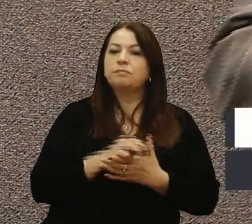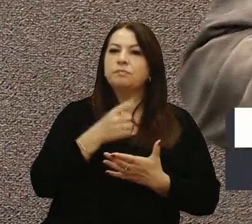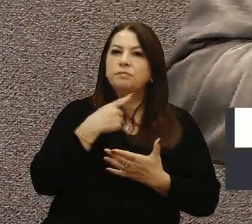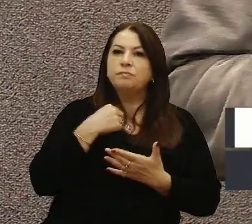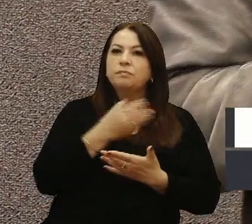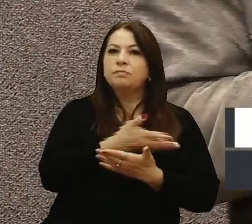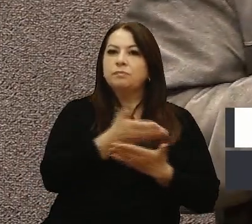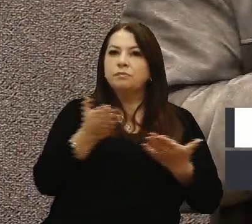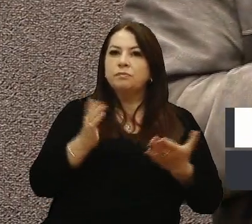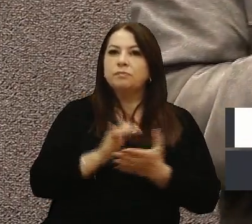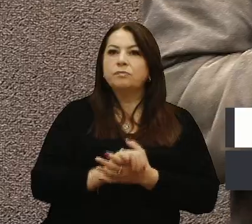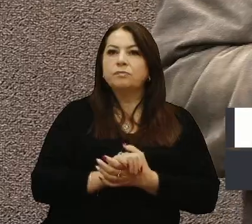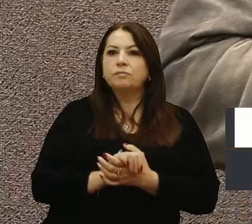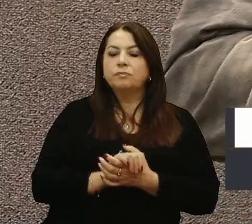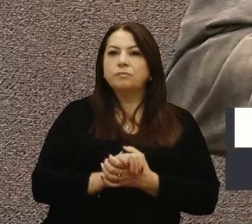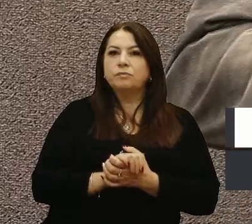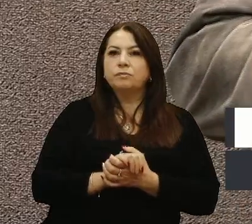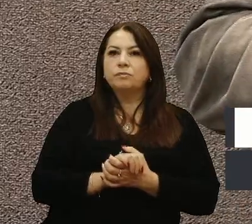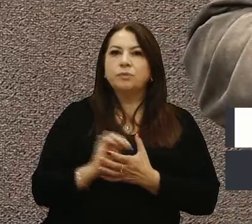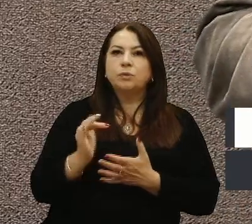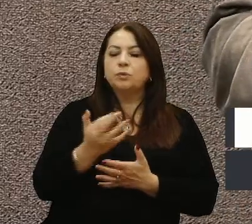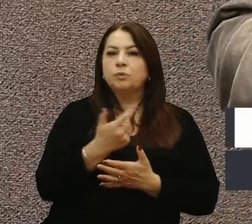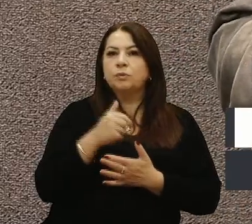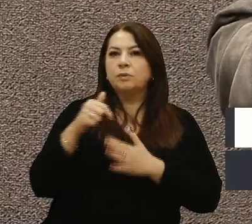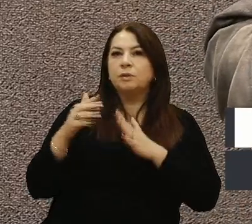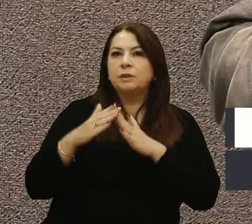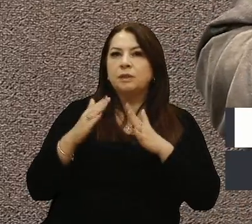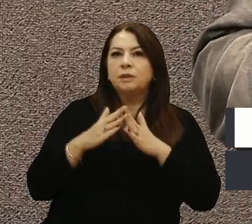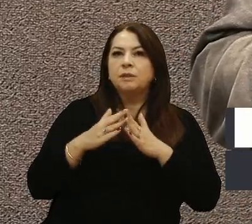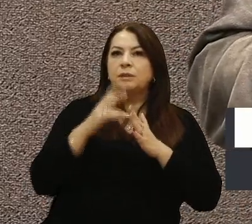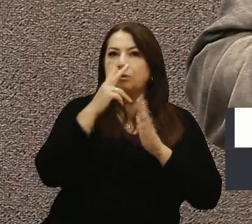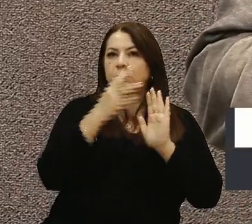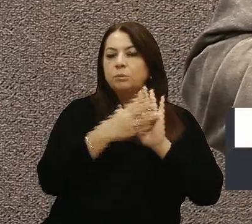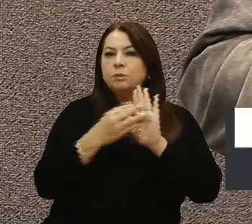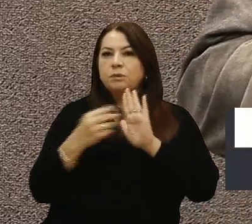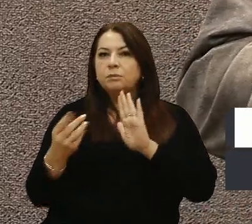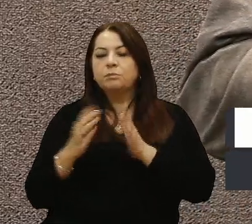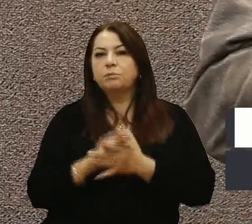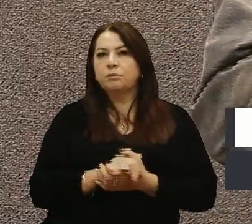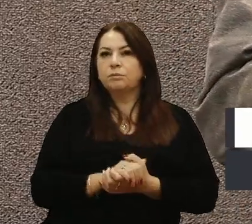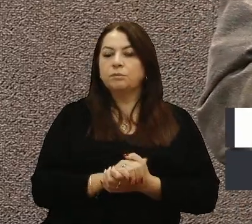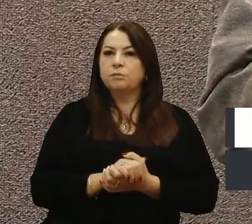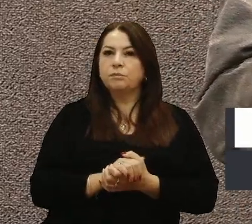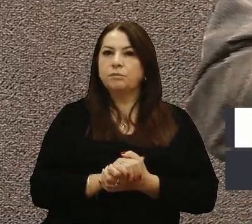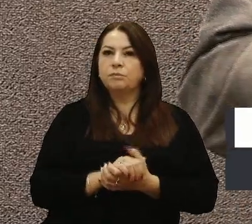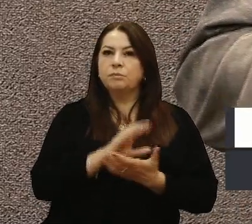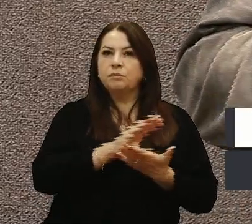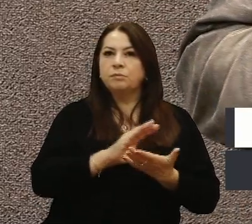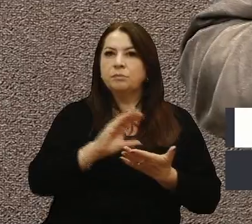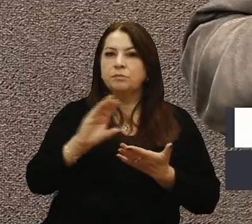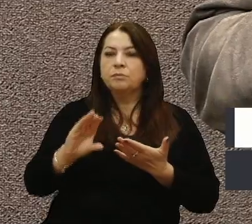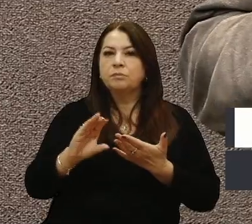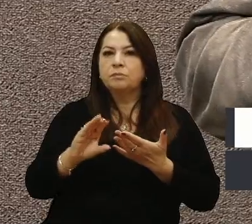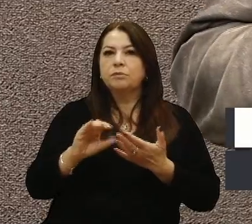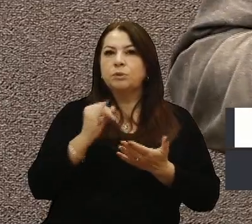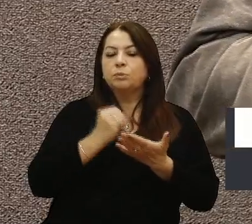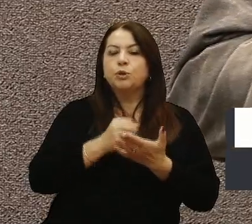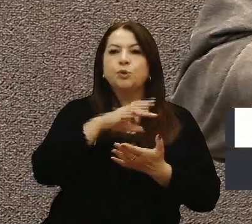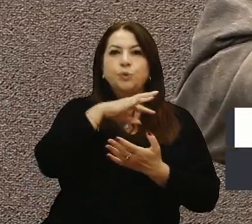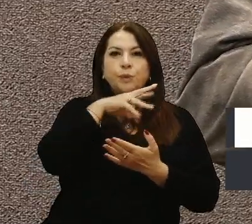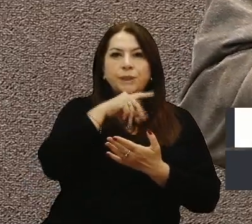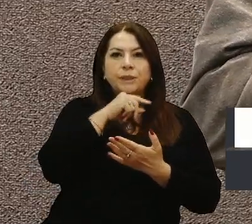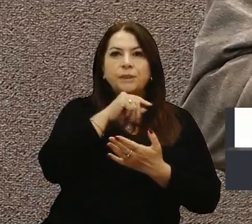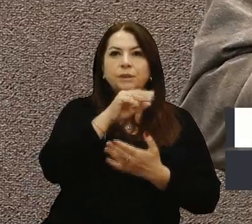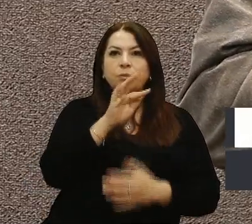que todos que essa casa desse o exemplo. Destinar na declaração do imposto de renda